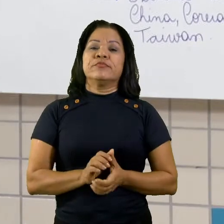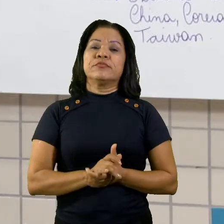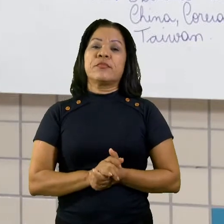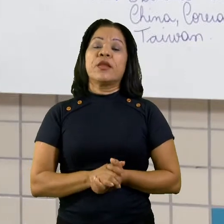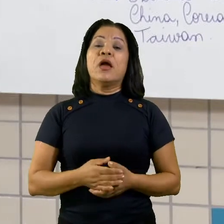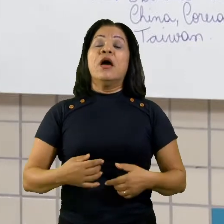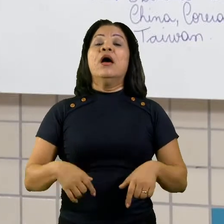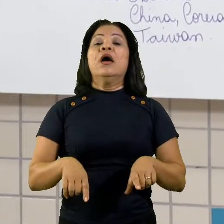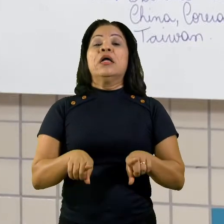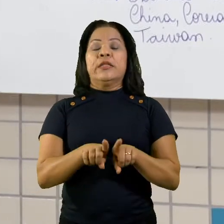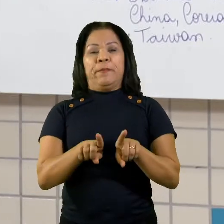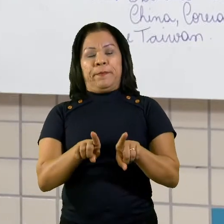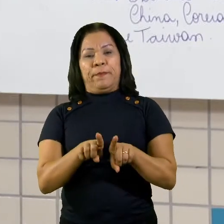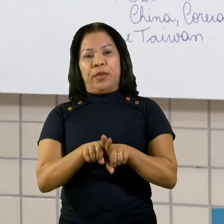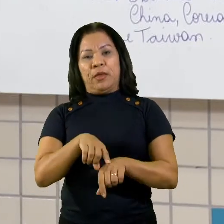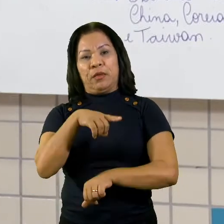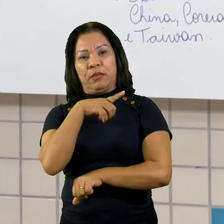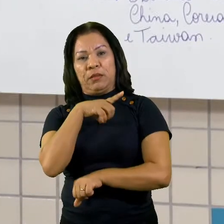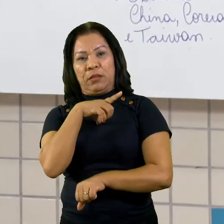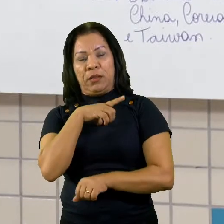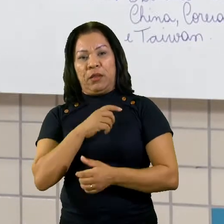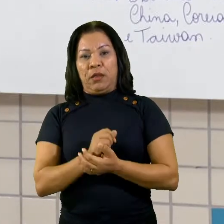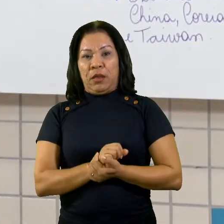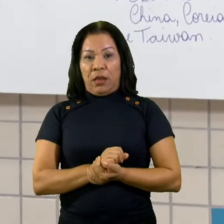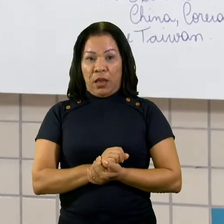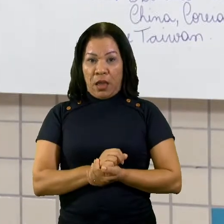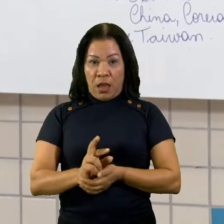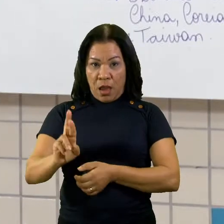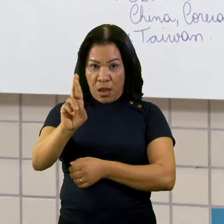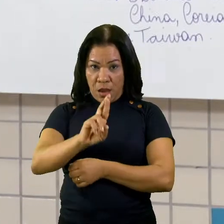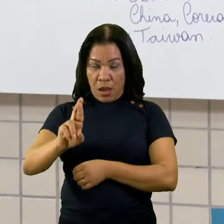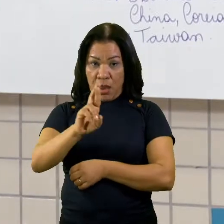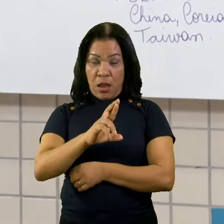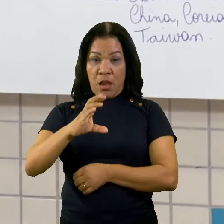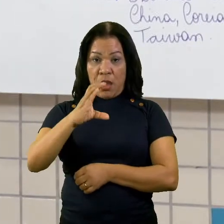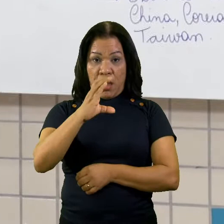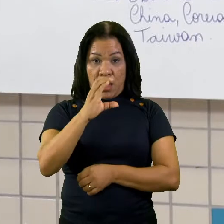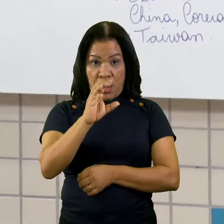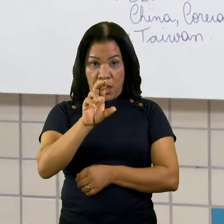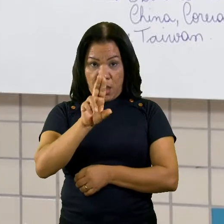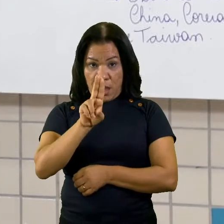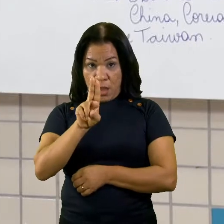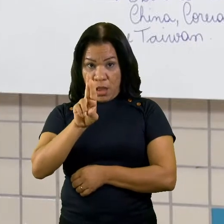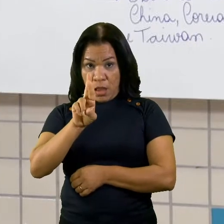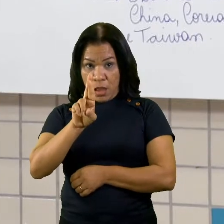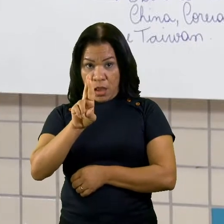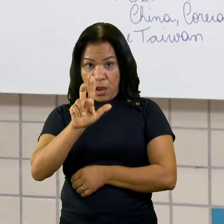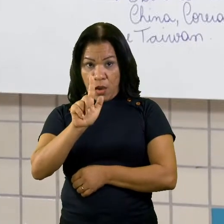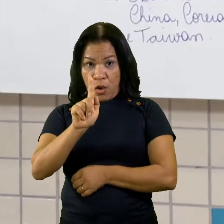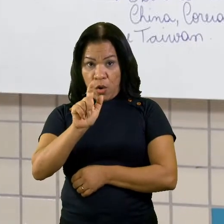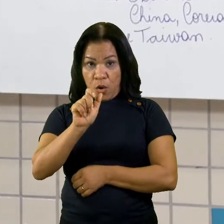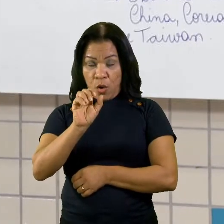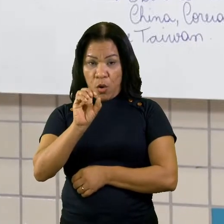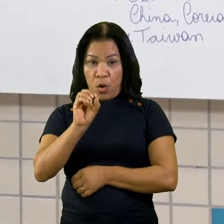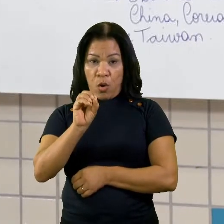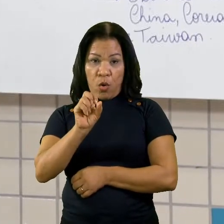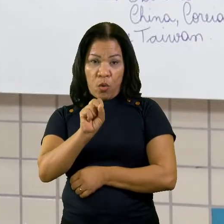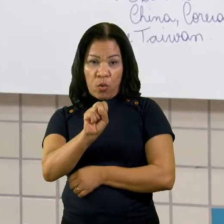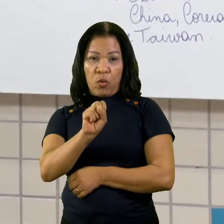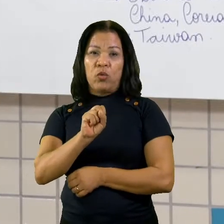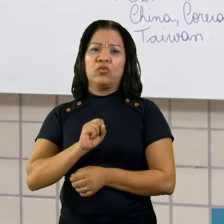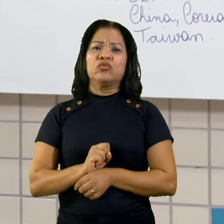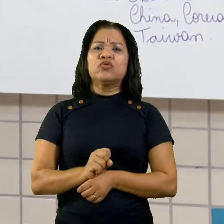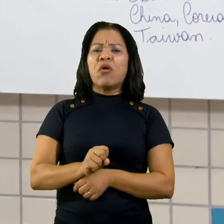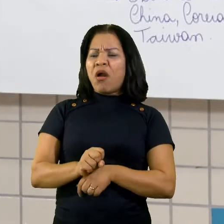outro fator também nessa região é a presença dos curdos. Os curdos são conhecidos como